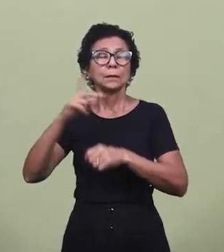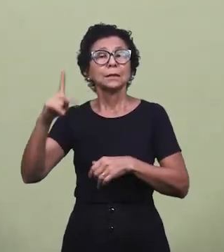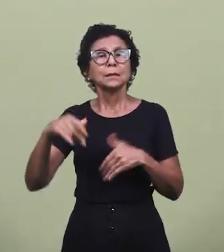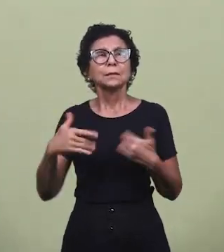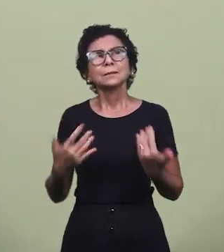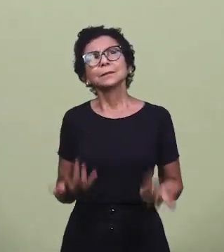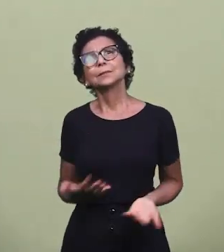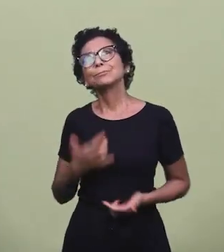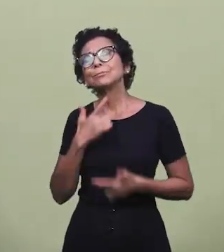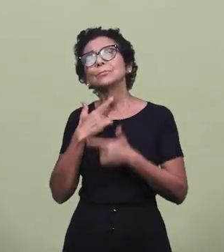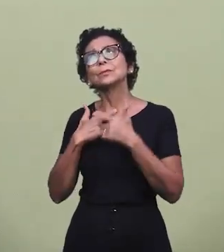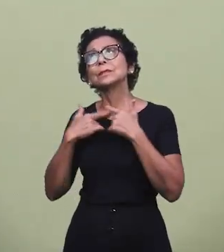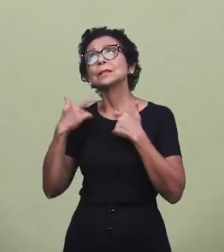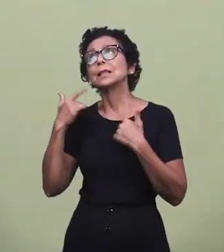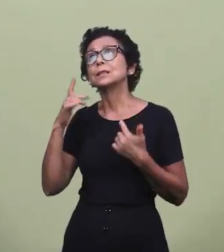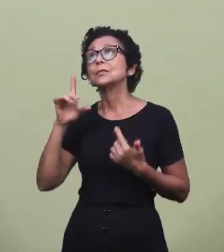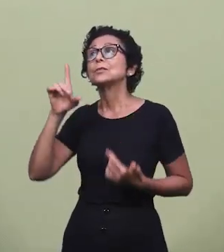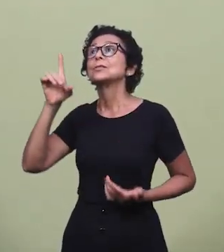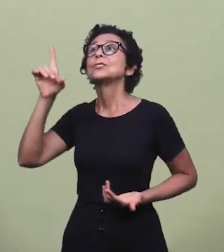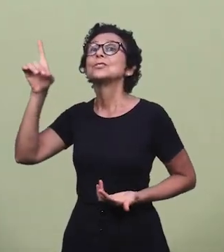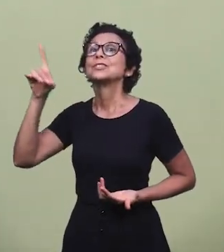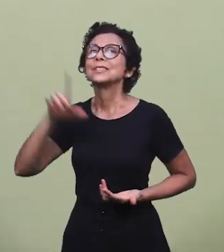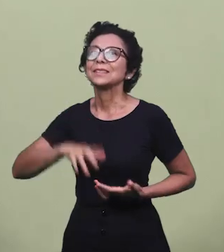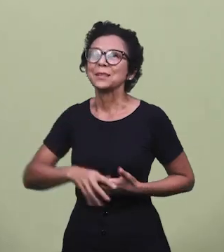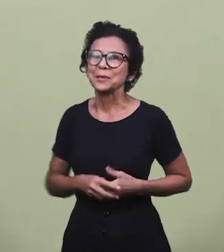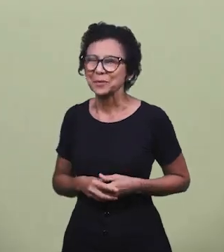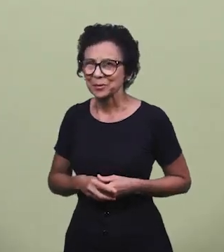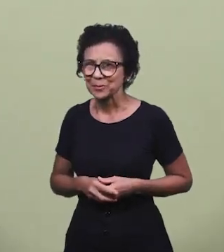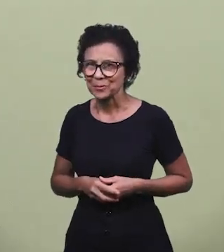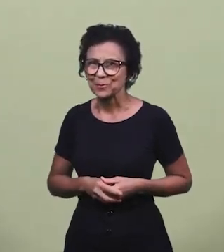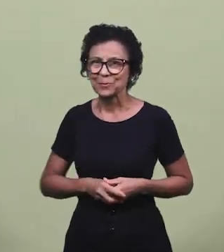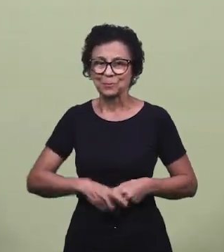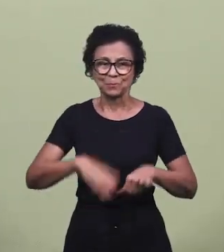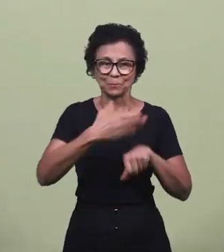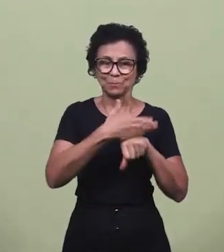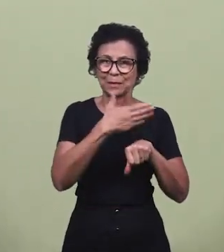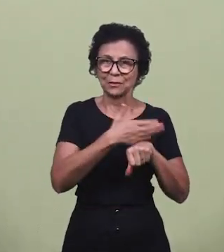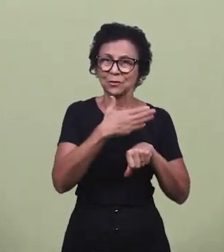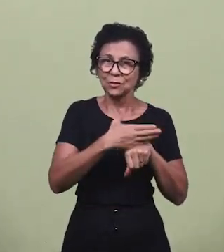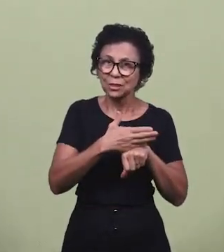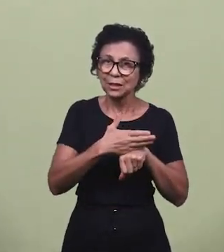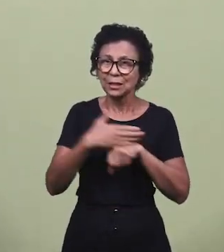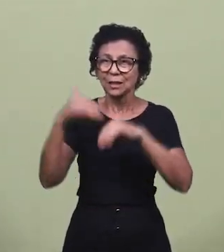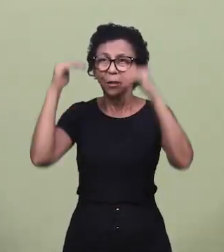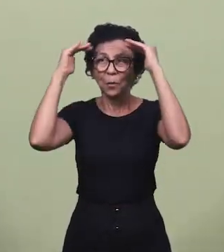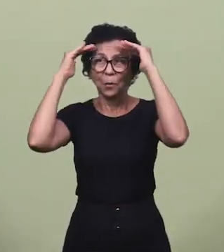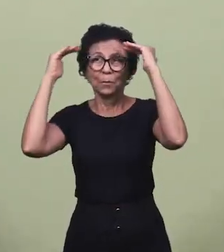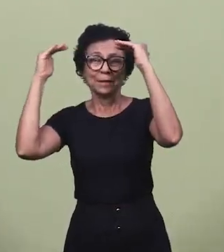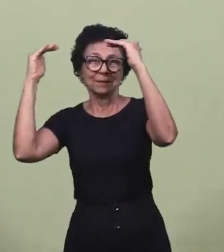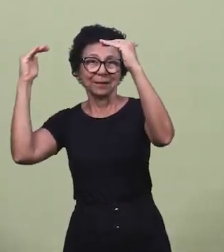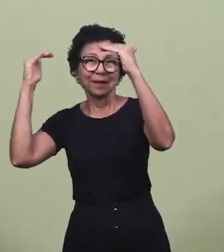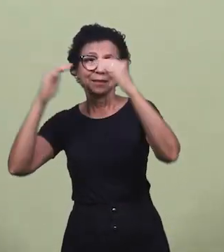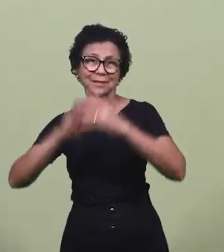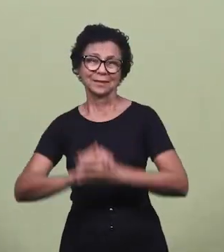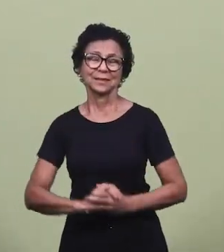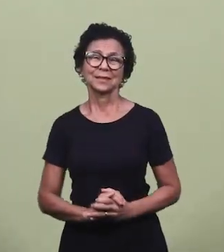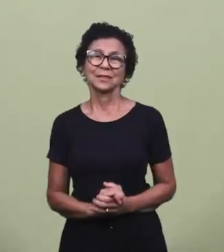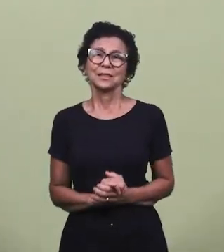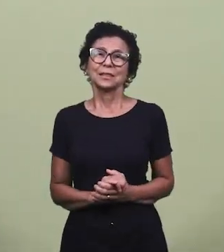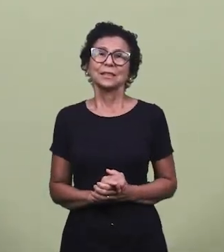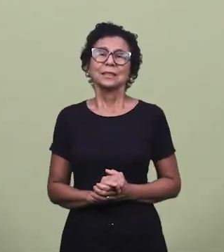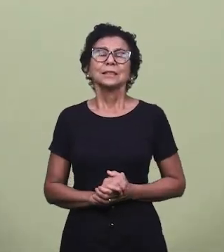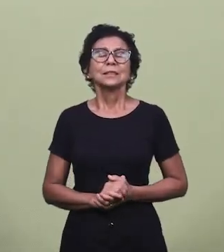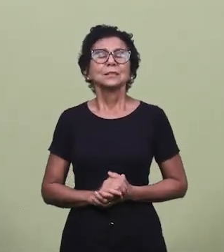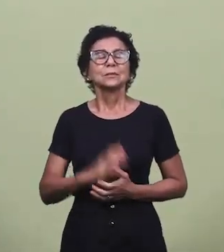vontade de Deus. Porque através da colocação em prática desta vontade, o Senhor nos vai dar essa